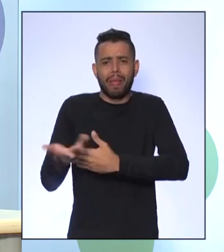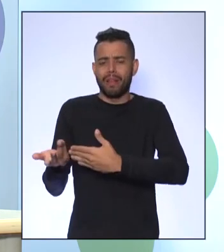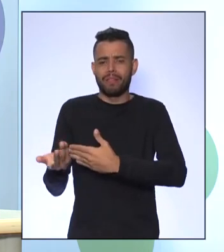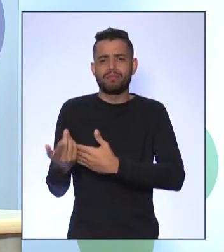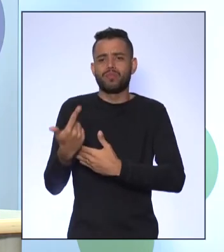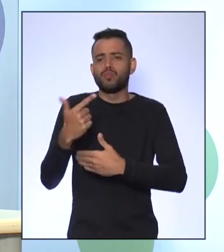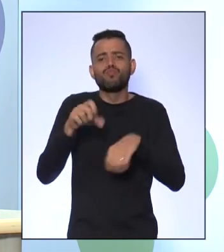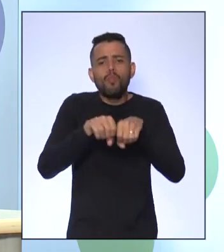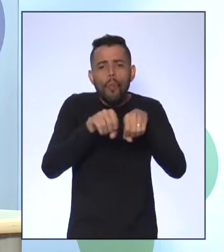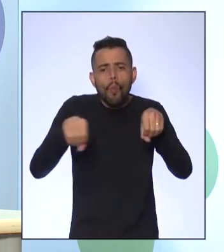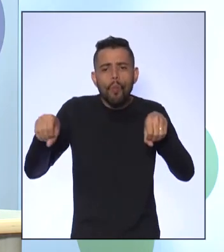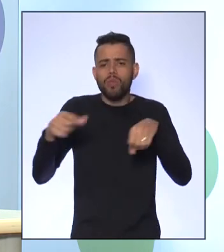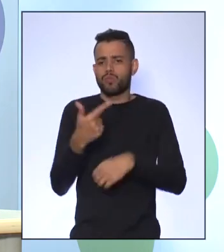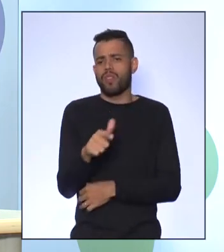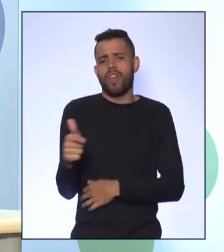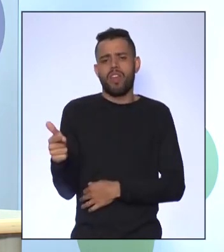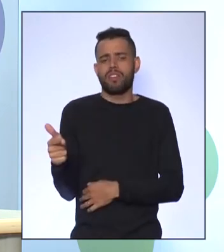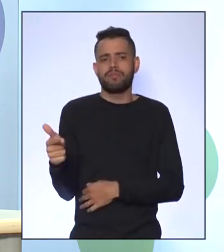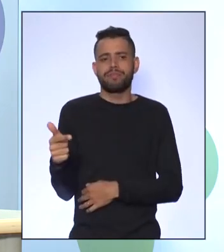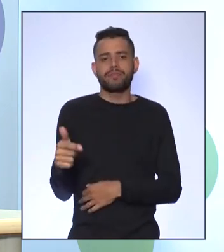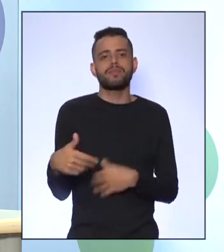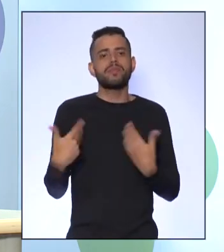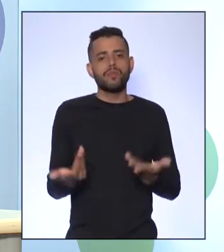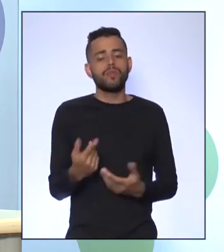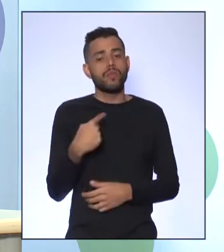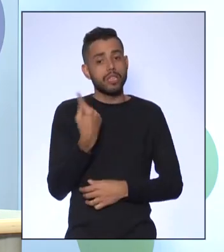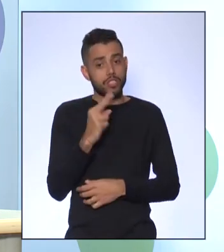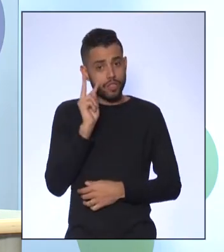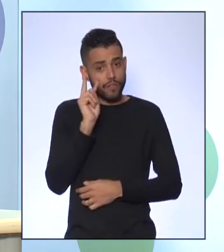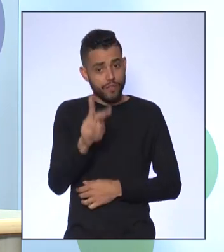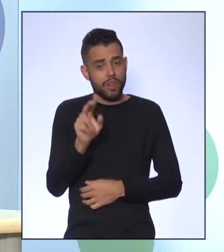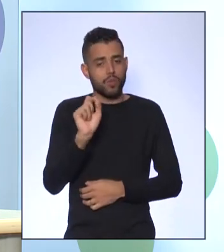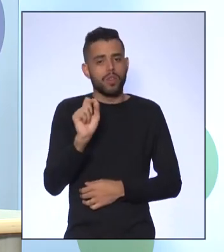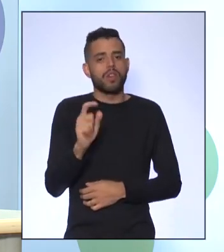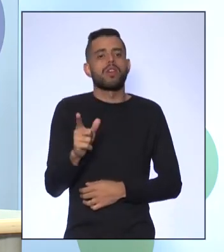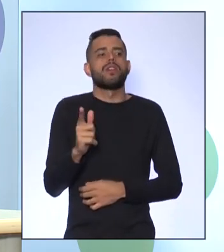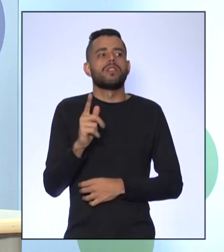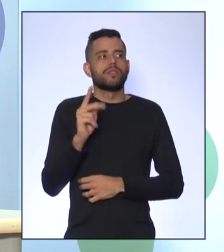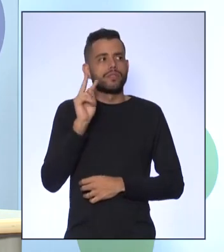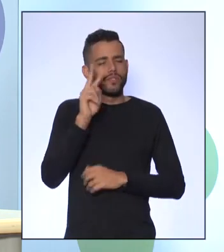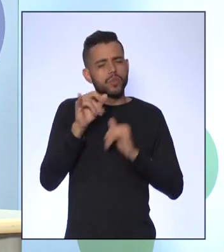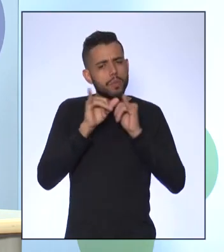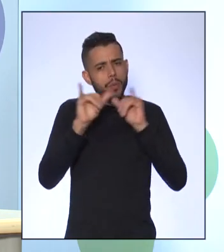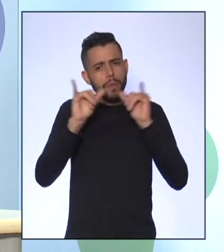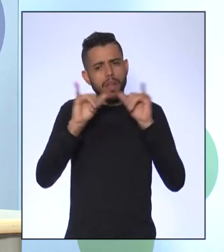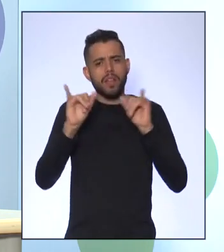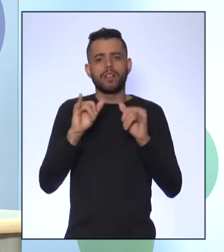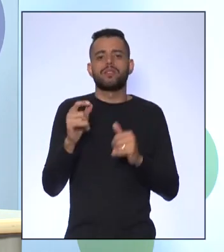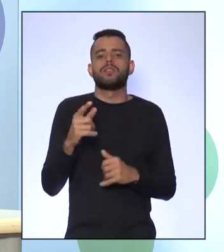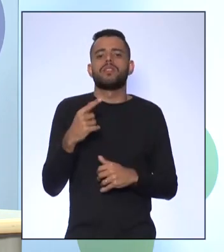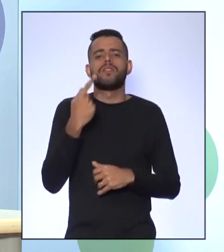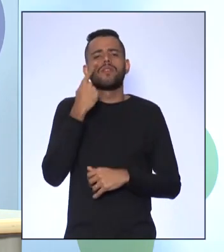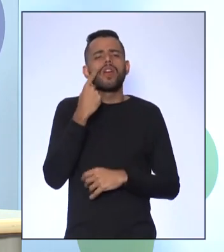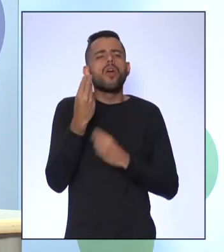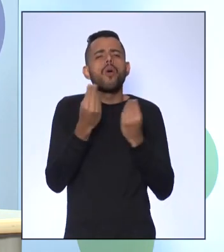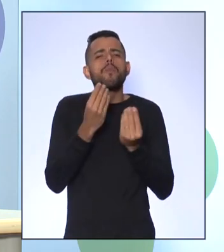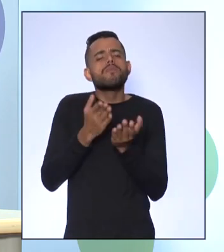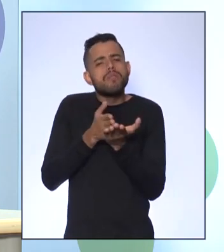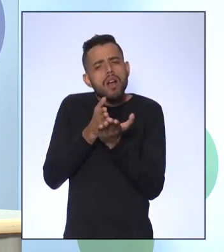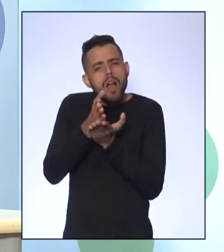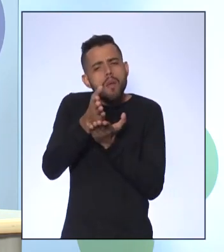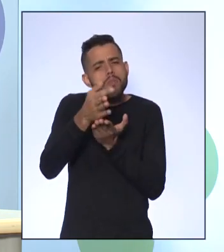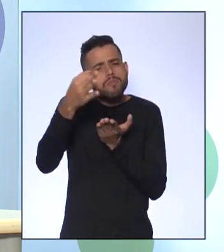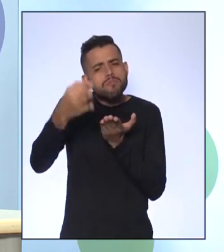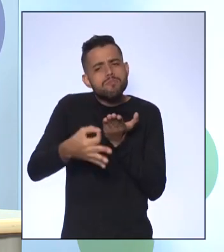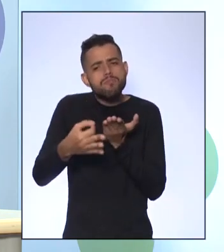assim. E o que nós estamos vendo aqui é uma chamada, né, nós vimos lá na propaganda, o Bon Marché, o Bom Caminho,